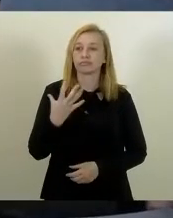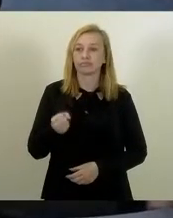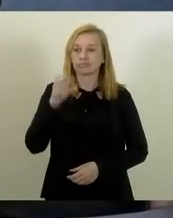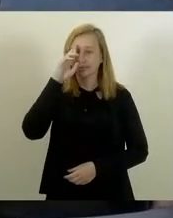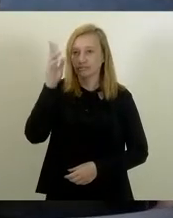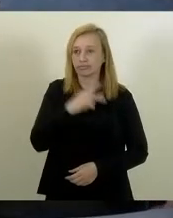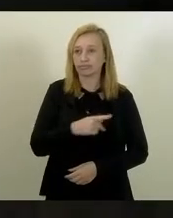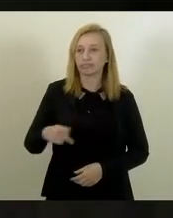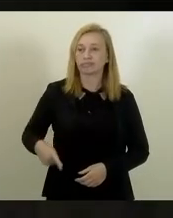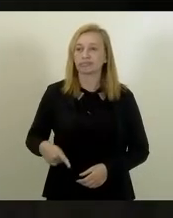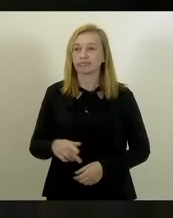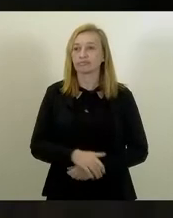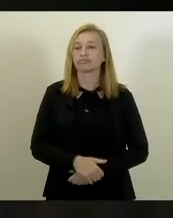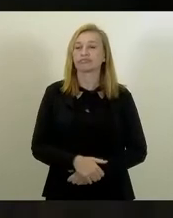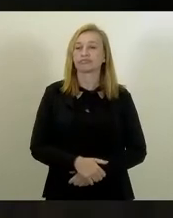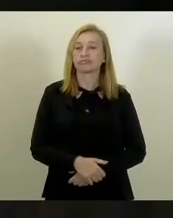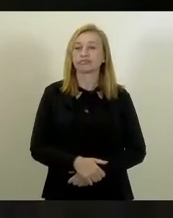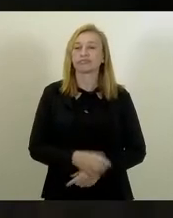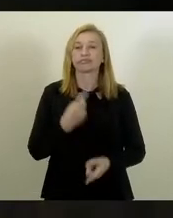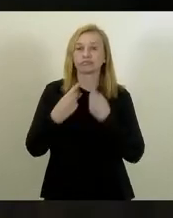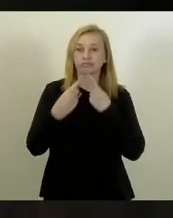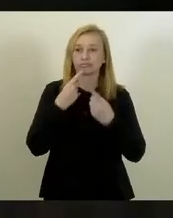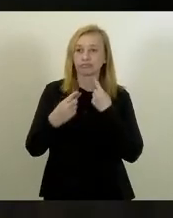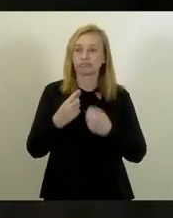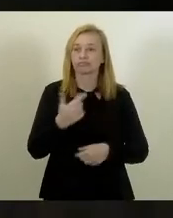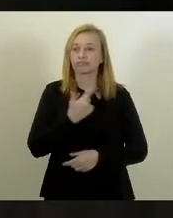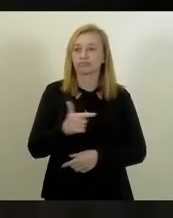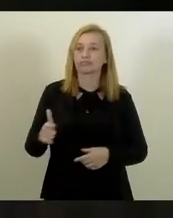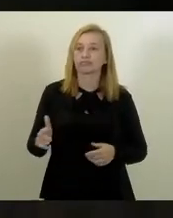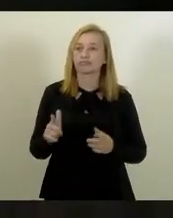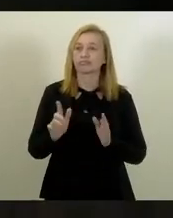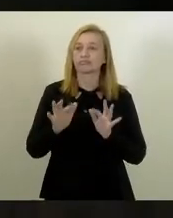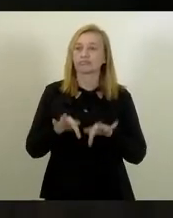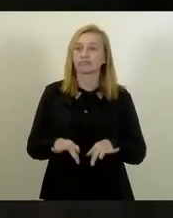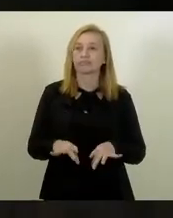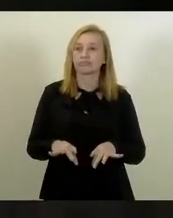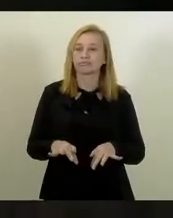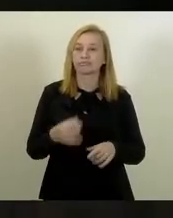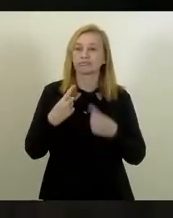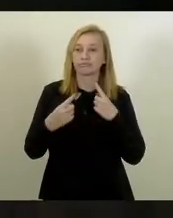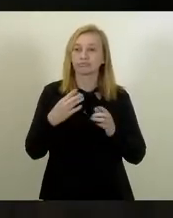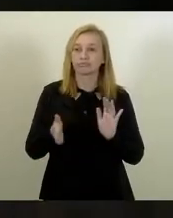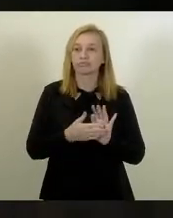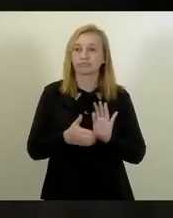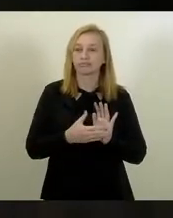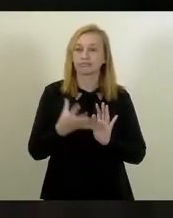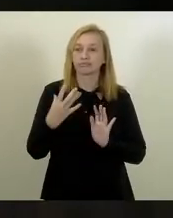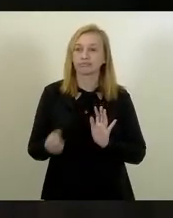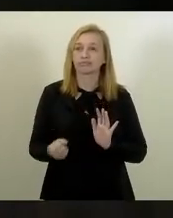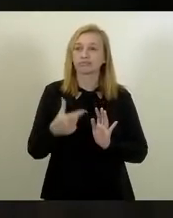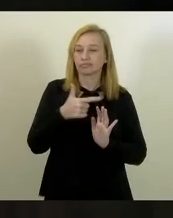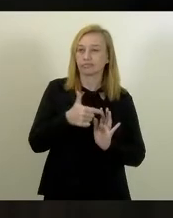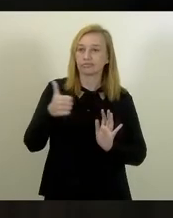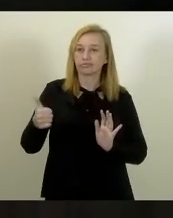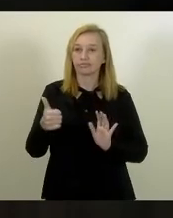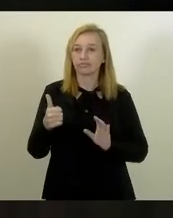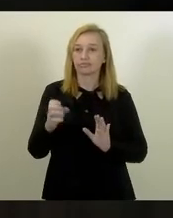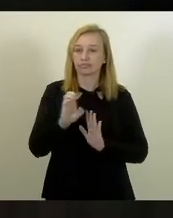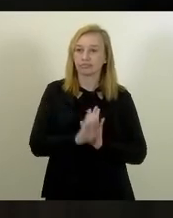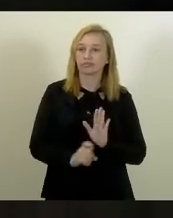presidente. Pareceres emitidos em discussão. Não havendo quem queira discutir, encerra a discussão. A presente proposta recebeu 21 emendas e retorna às